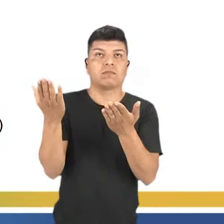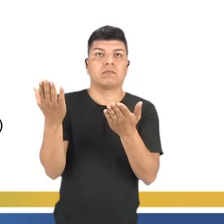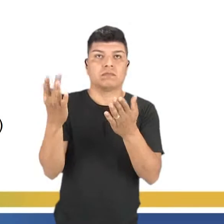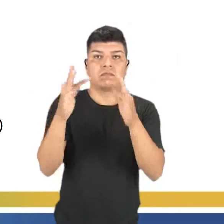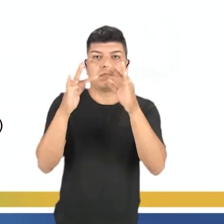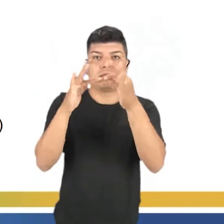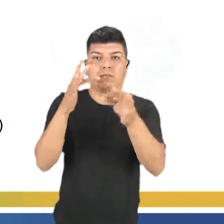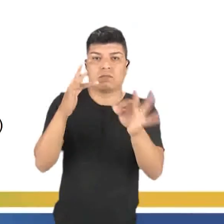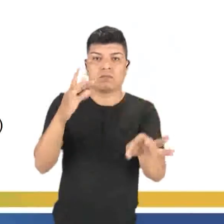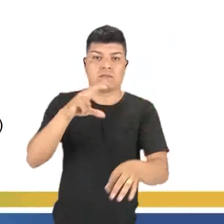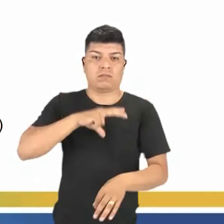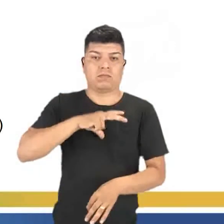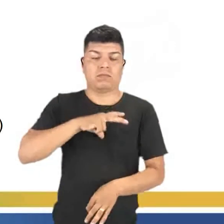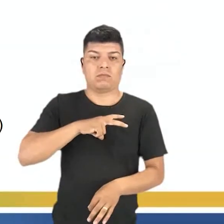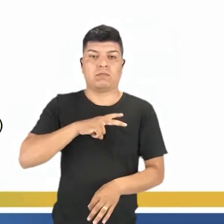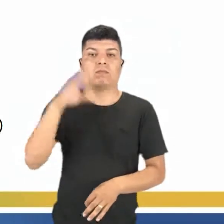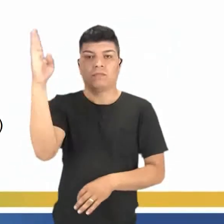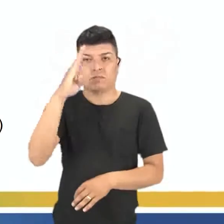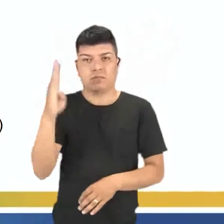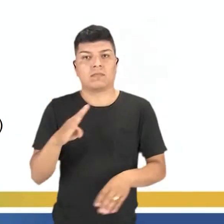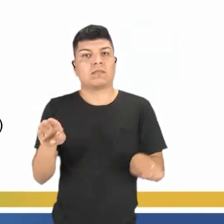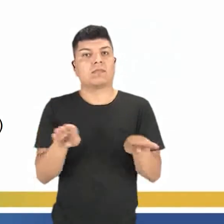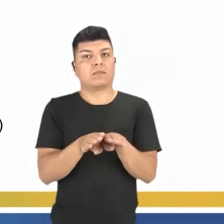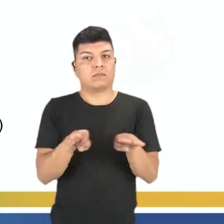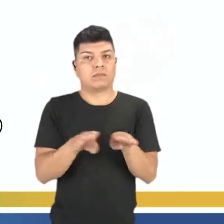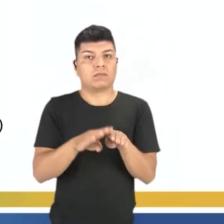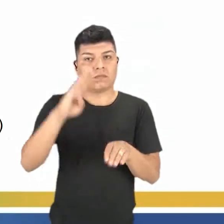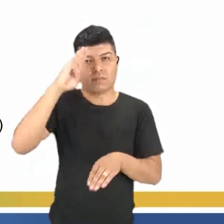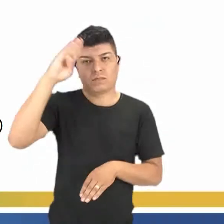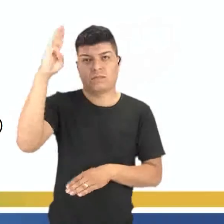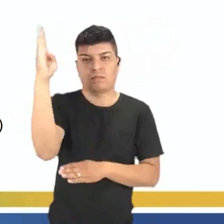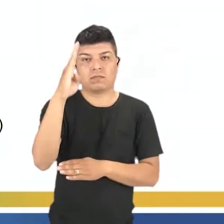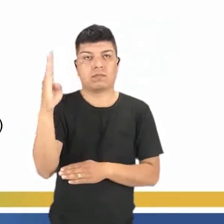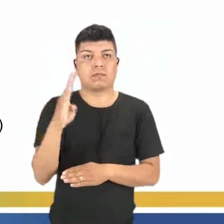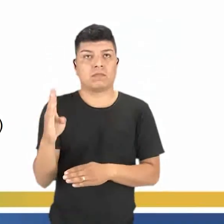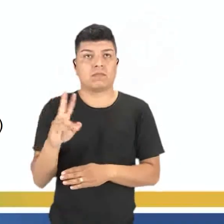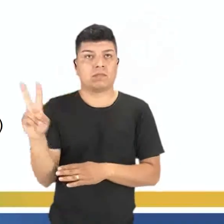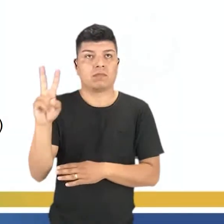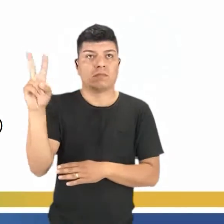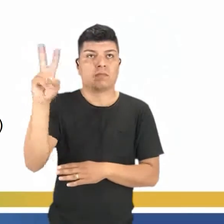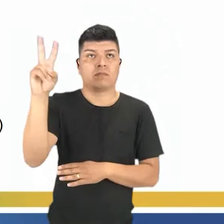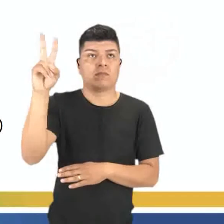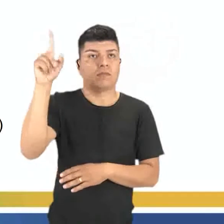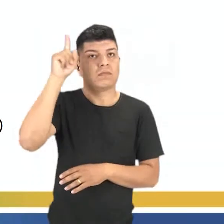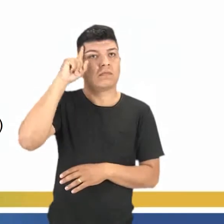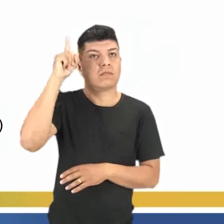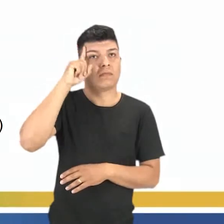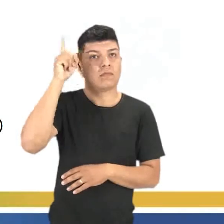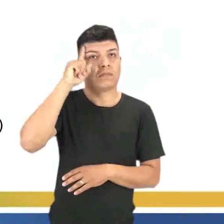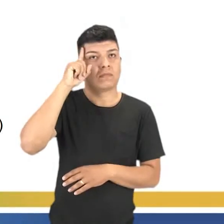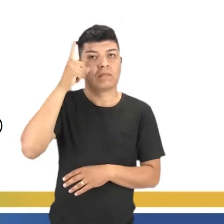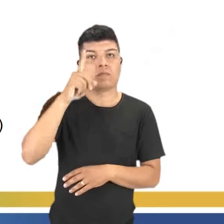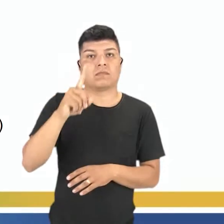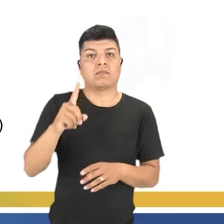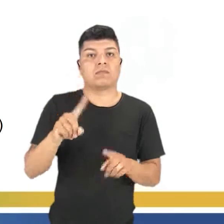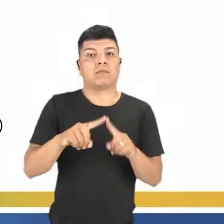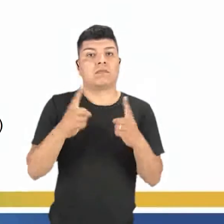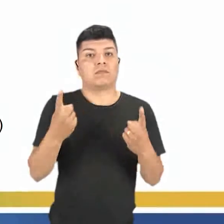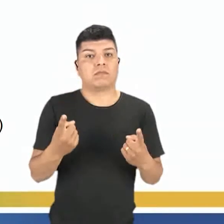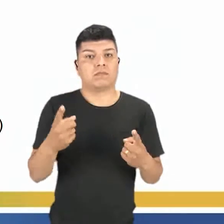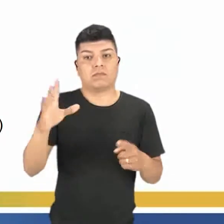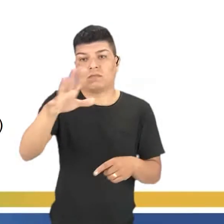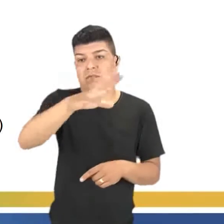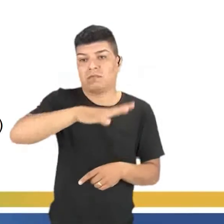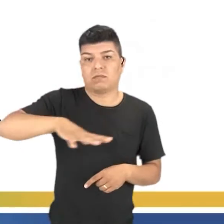em Portugal quanto no Brasil, mas principalmente no Brasil. A valorização do cotidiano, só que apegado ao